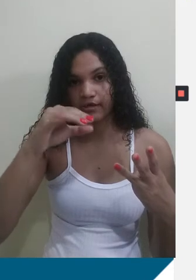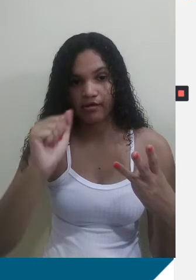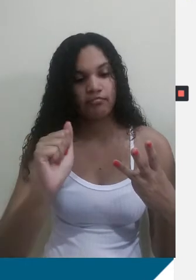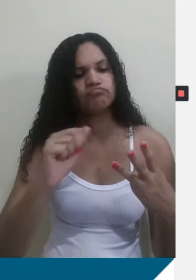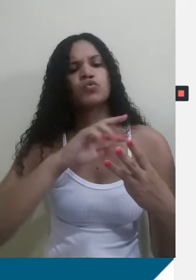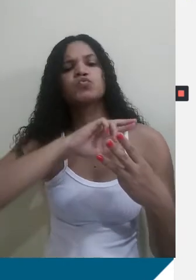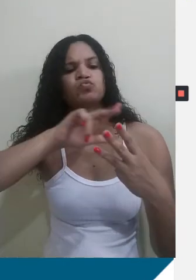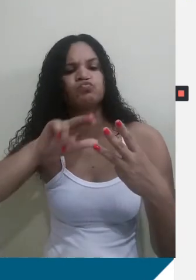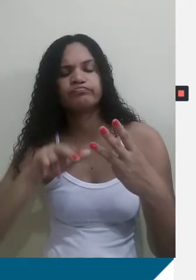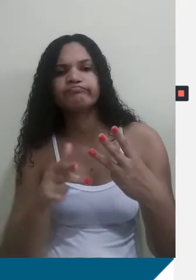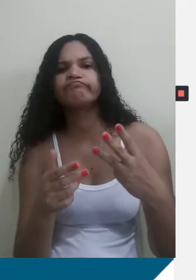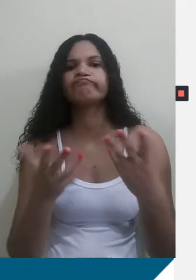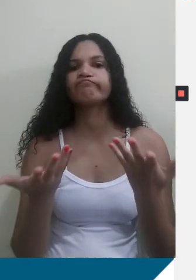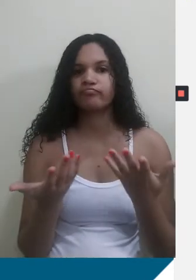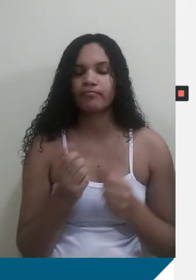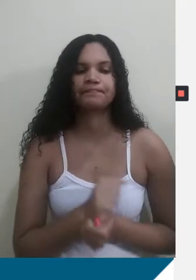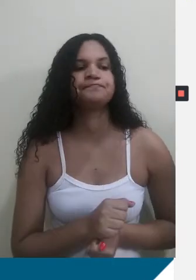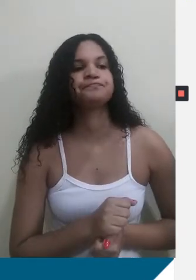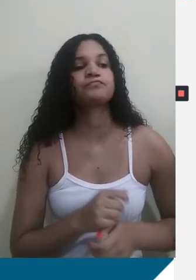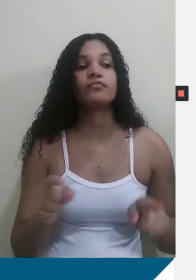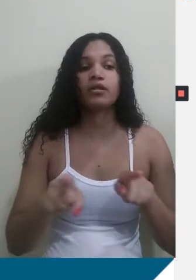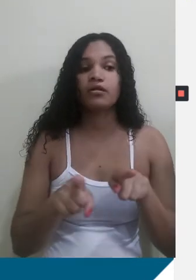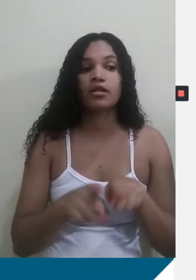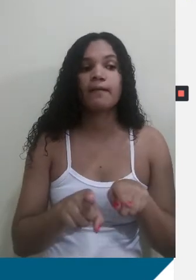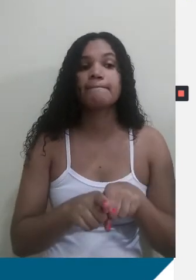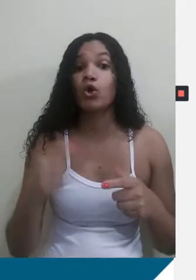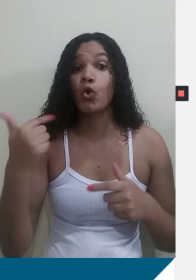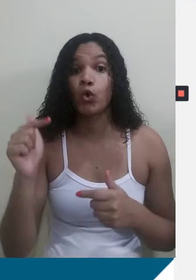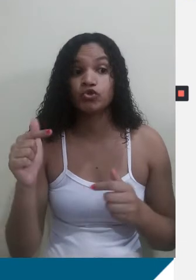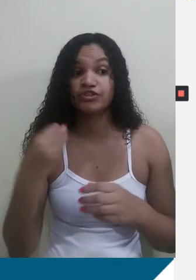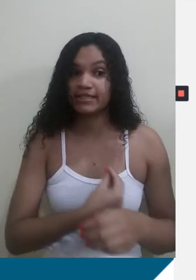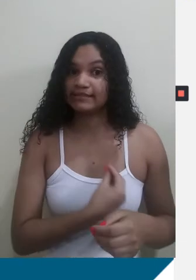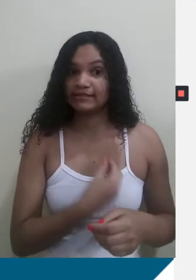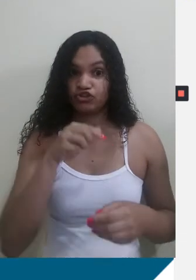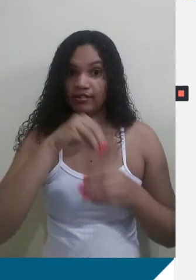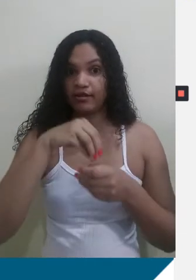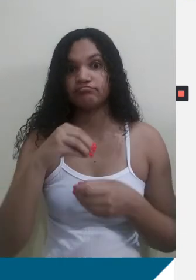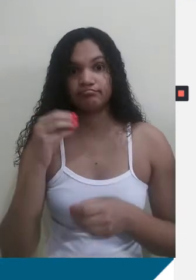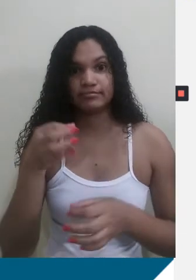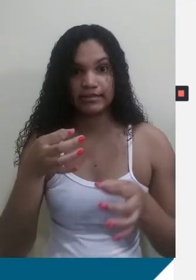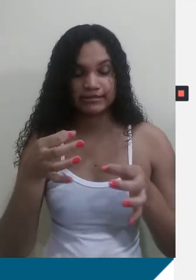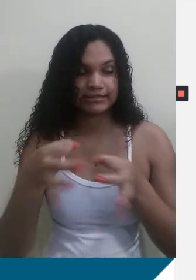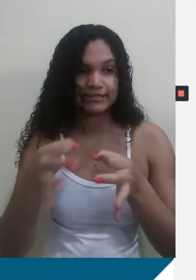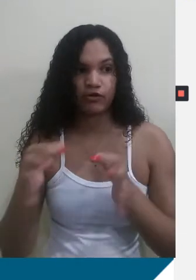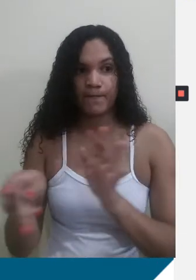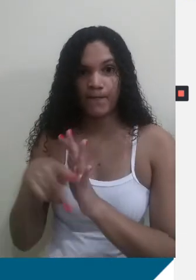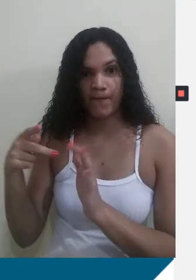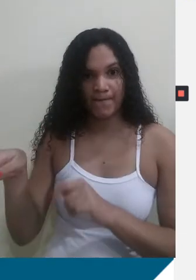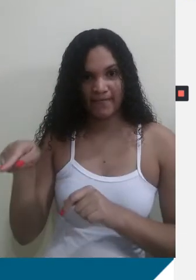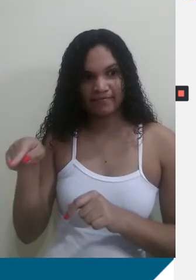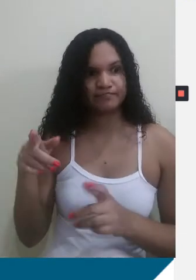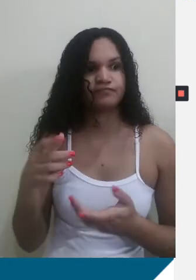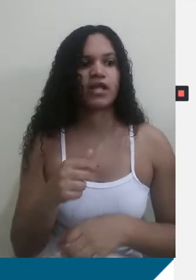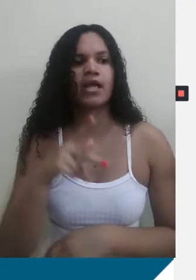para vocês na imagem, são os peroxissomos e os plasmodesmos. O plasmodesmata, muitas das